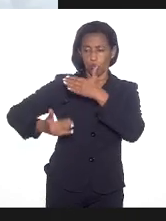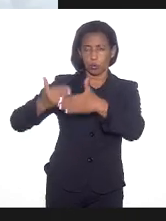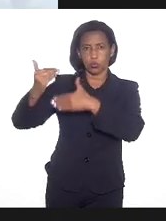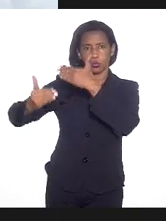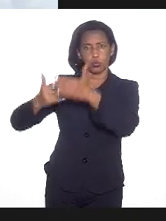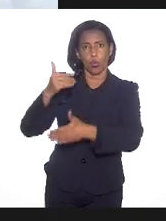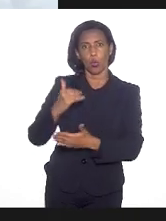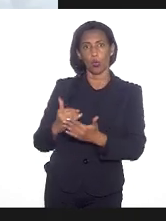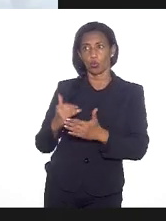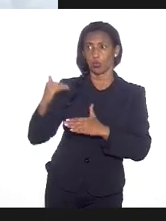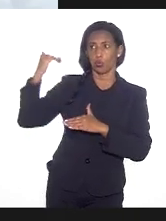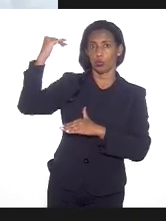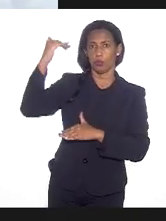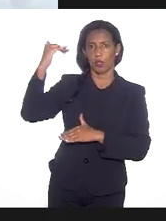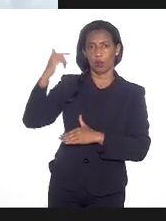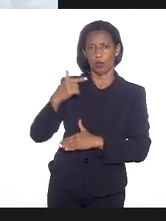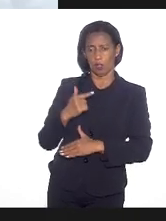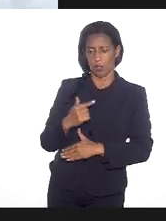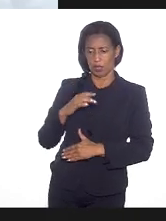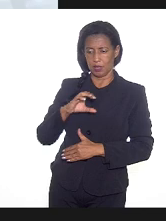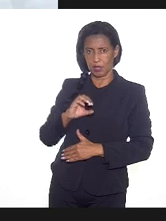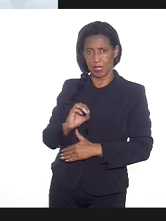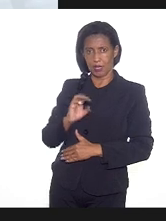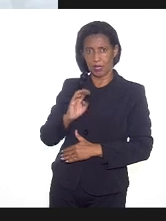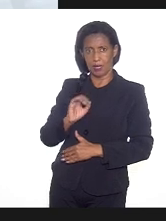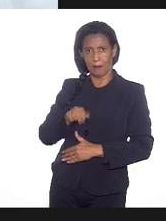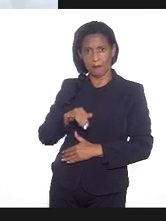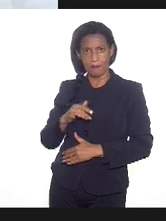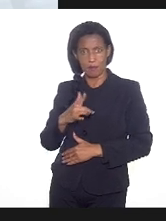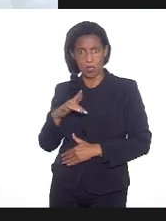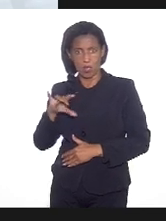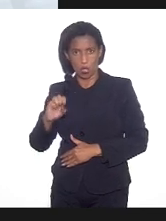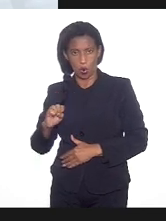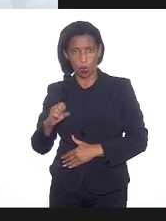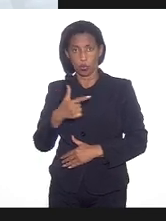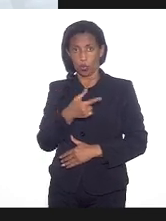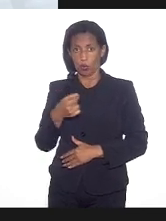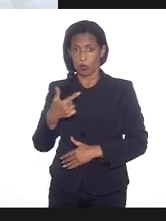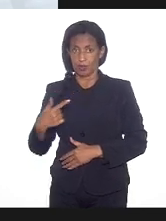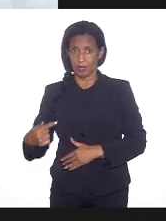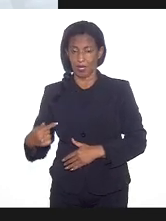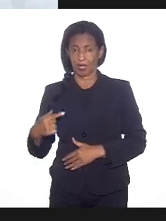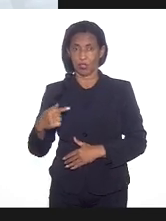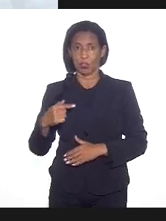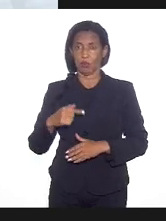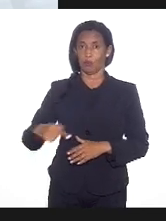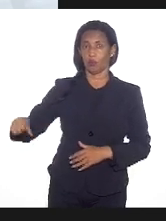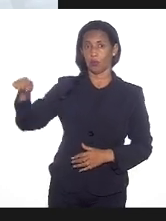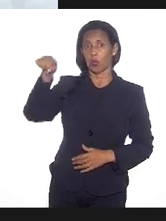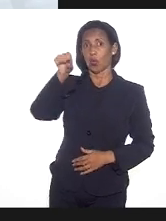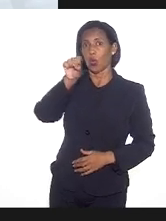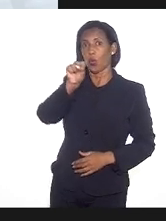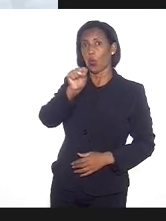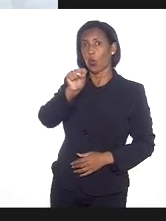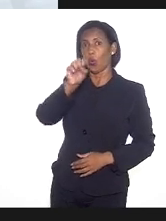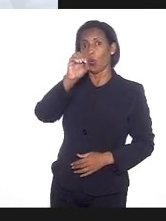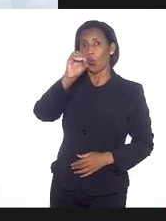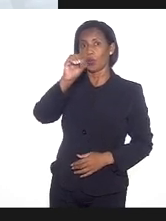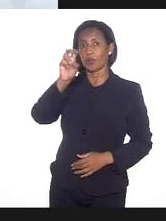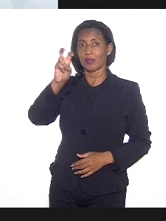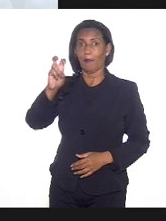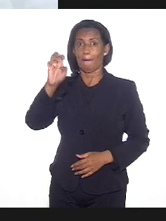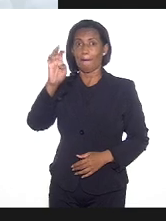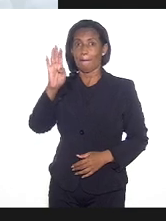subindo de 70 bilhões, 70 bilhões 129 milhões em 2007 para 805